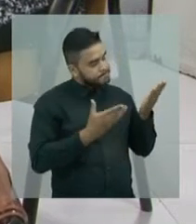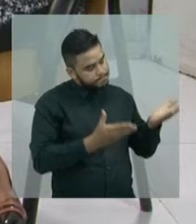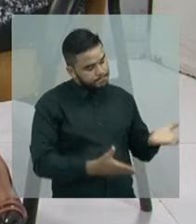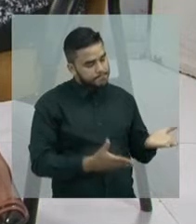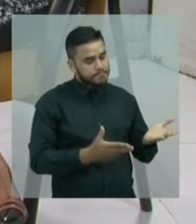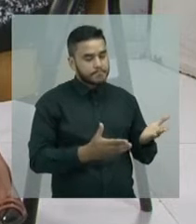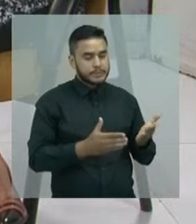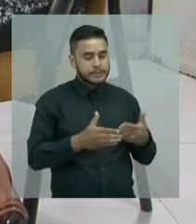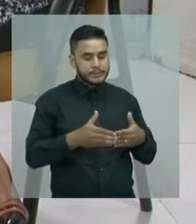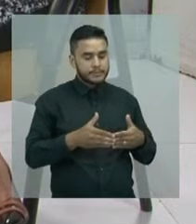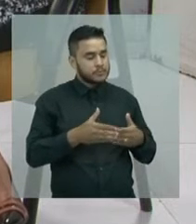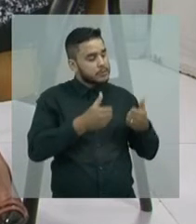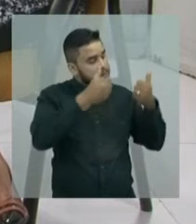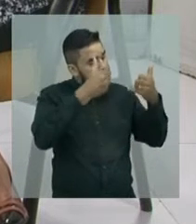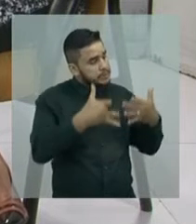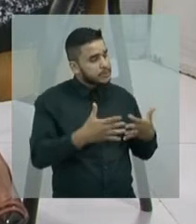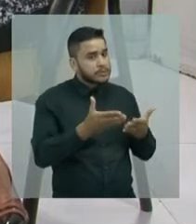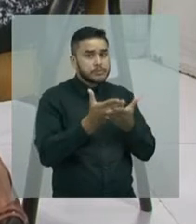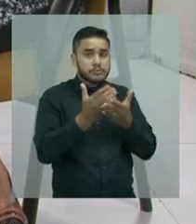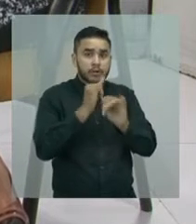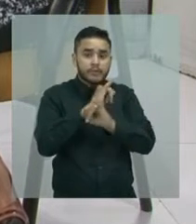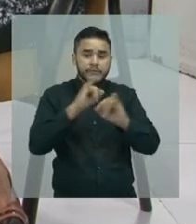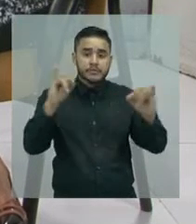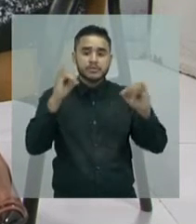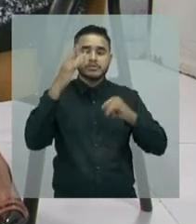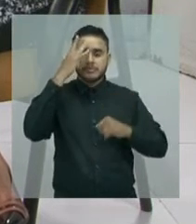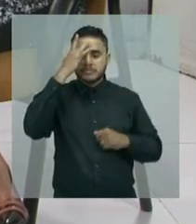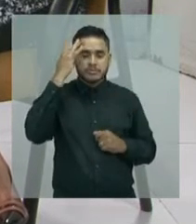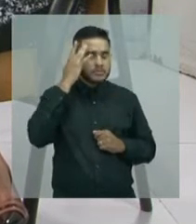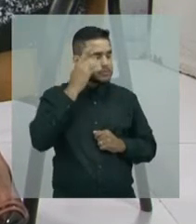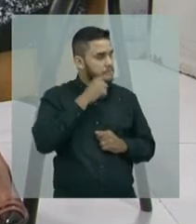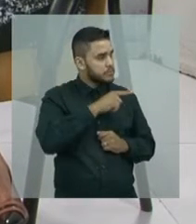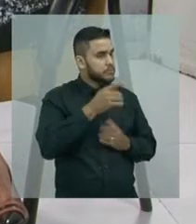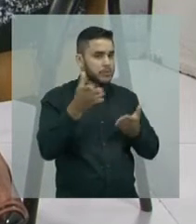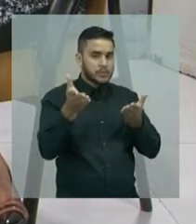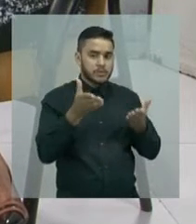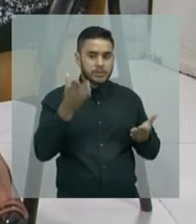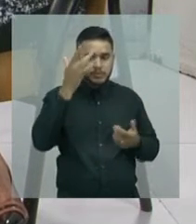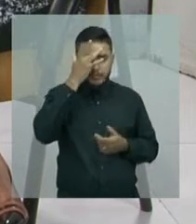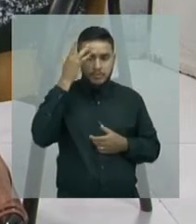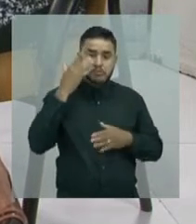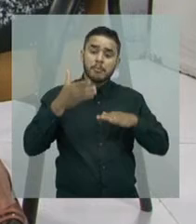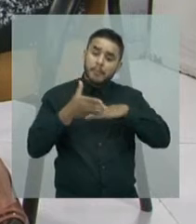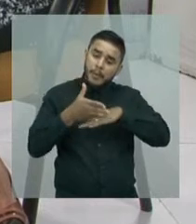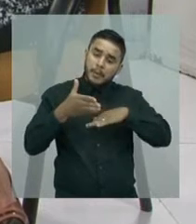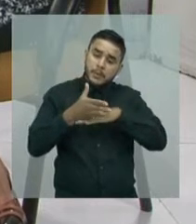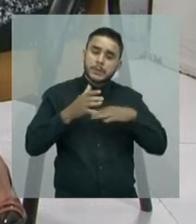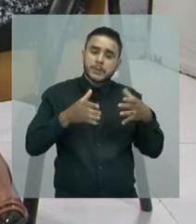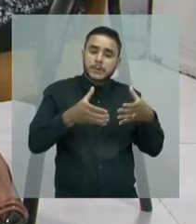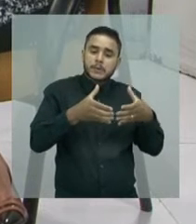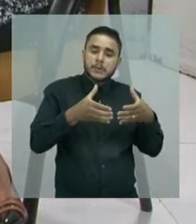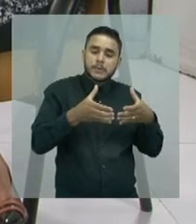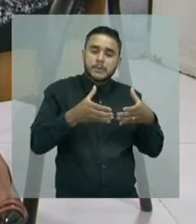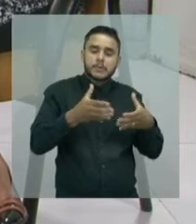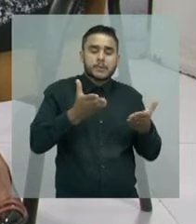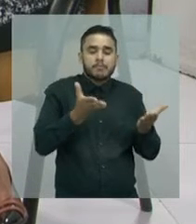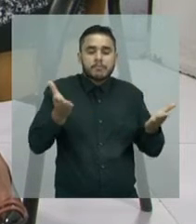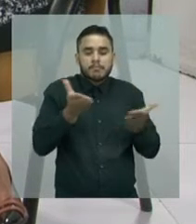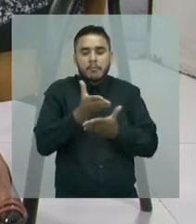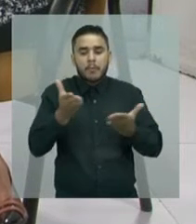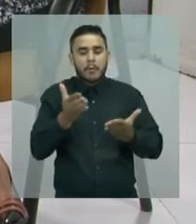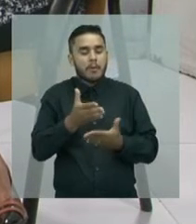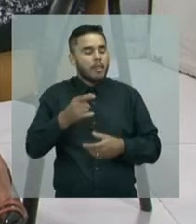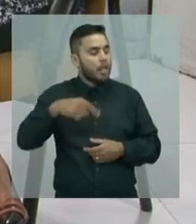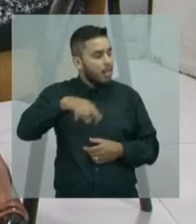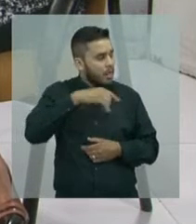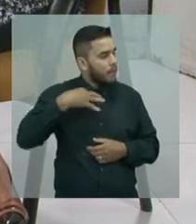gostaria que a senhora deixasse assim a sua mensagem, o seu convite para as pessoas participarem da mediação